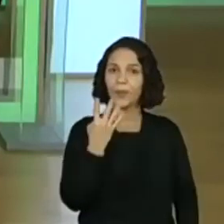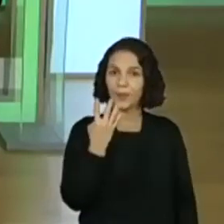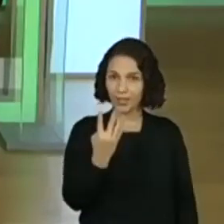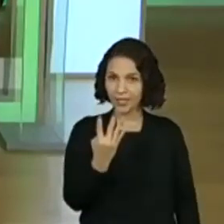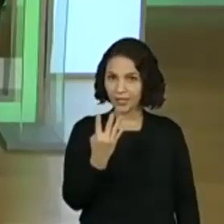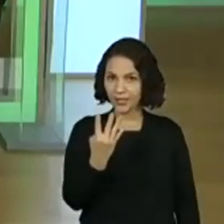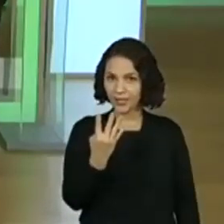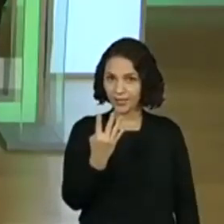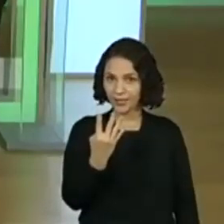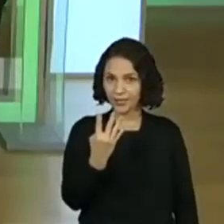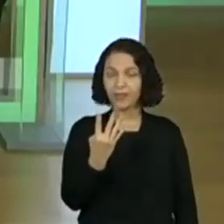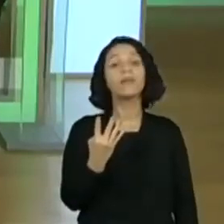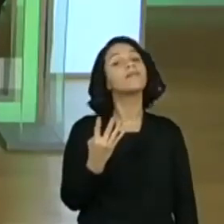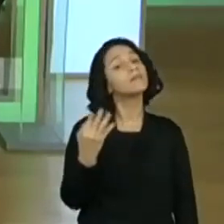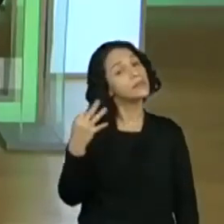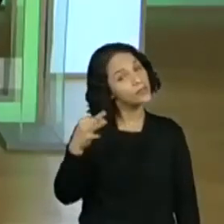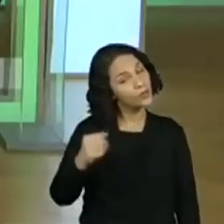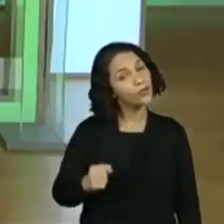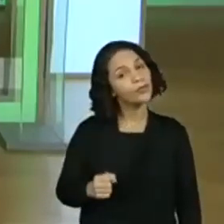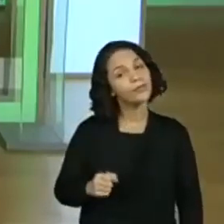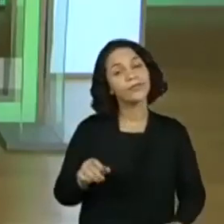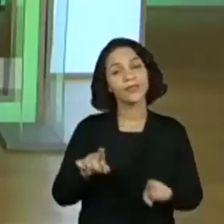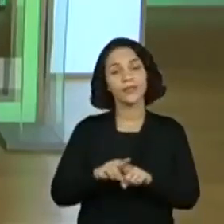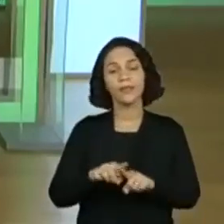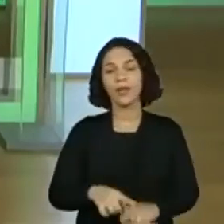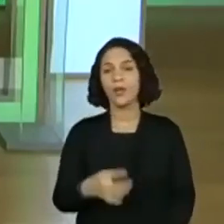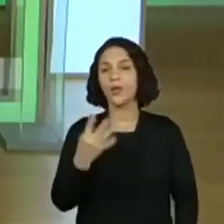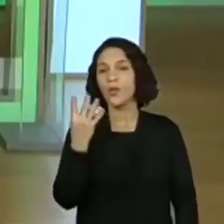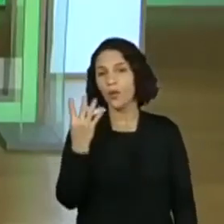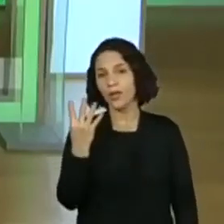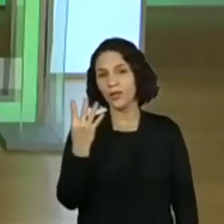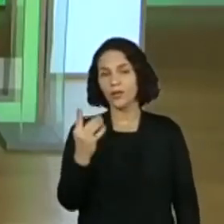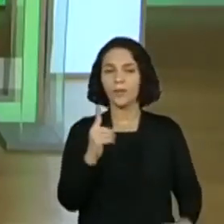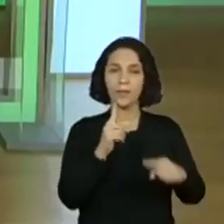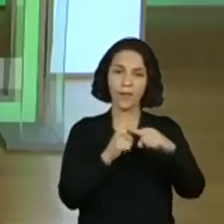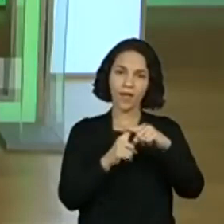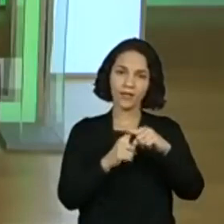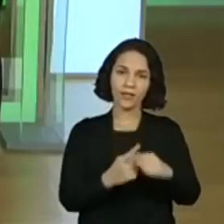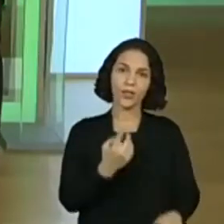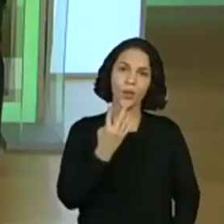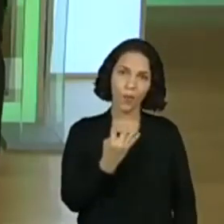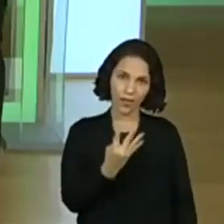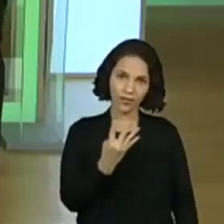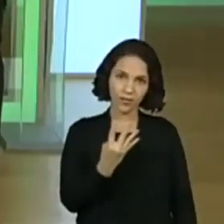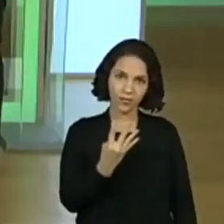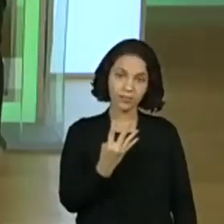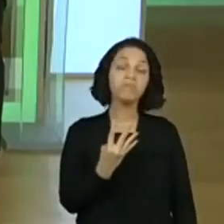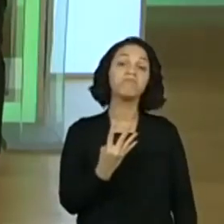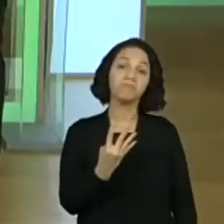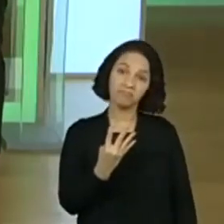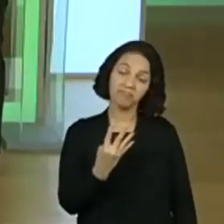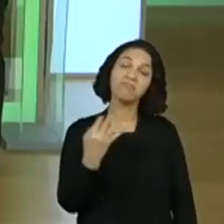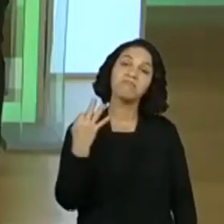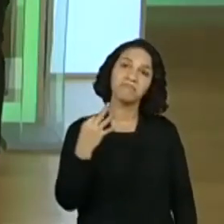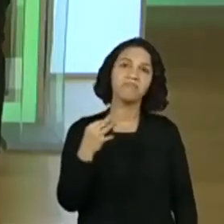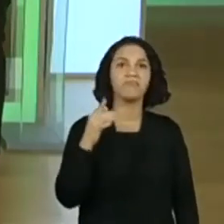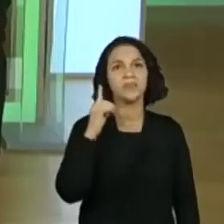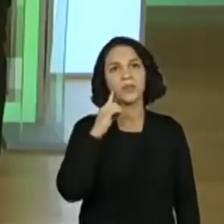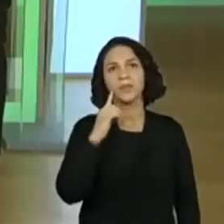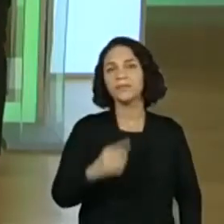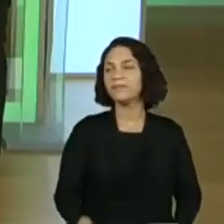isso posso fazer exatamente assim. E também o 4 mais 4. Eu posso fazer duas vezes o 4.